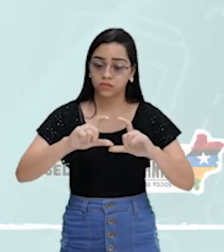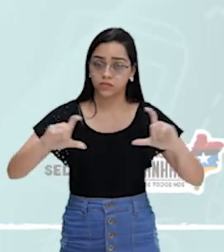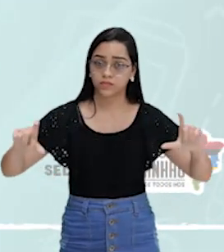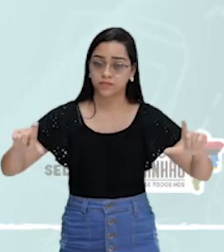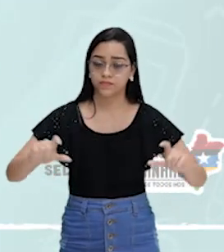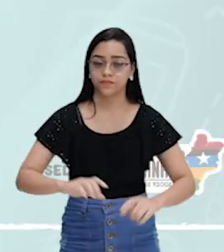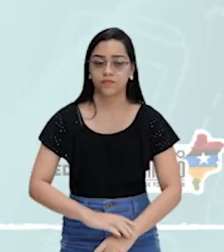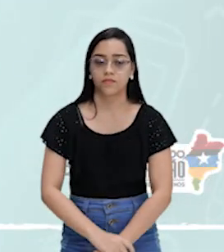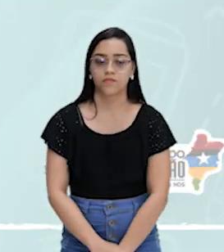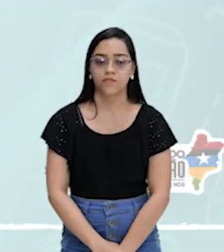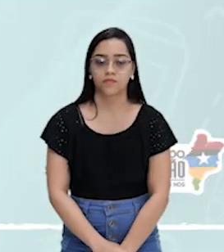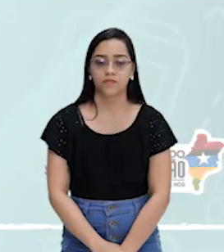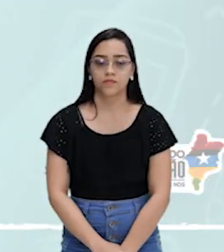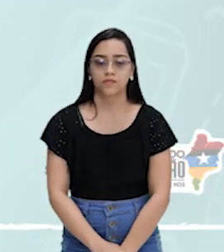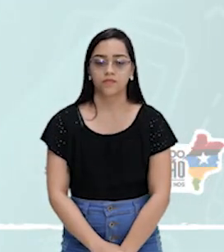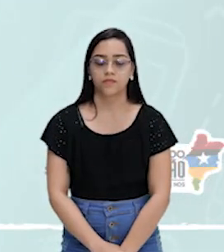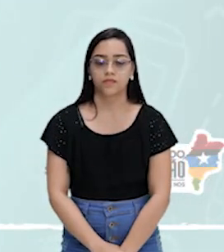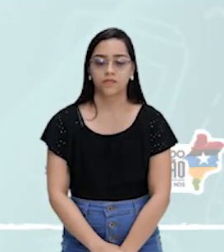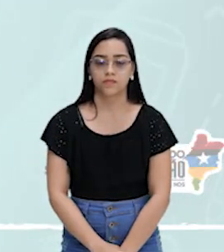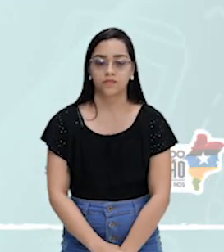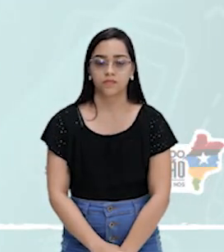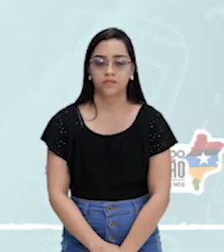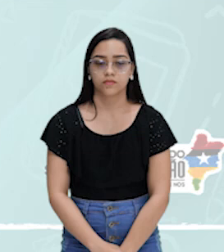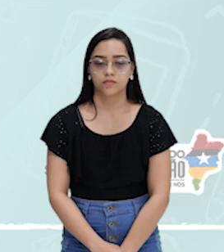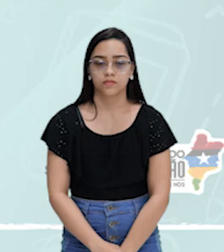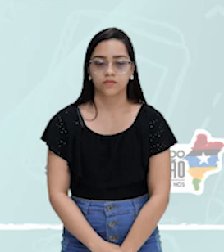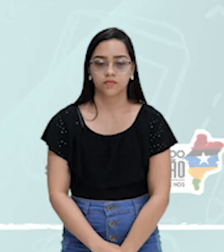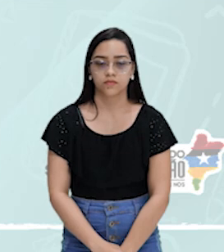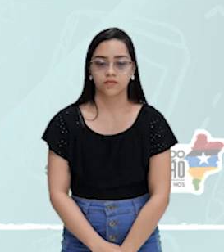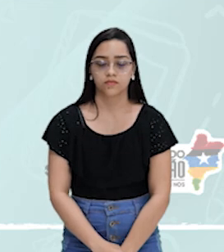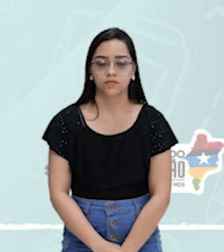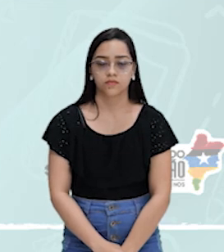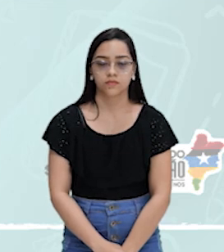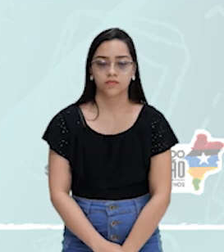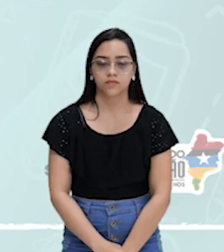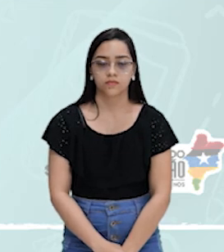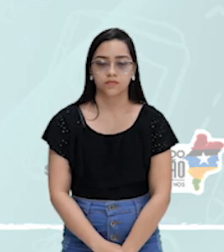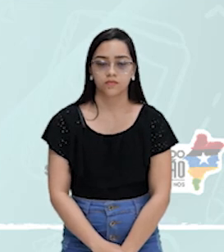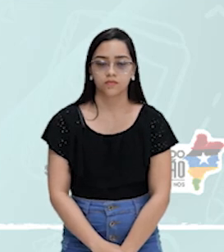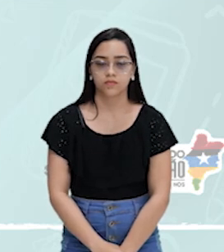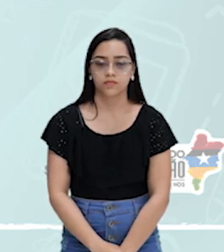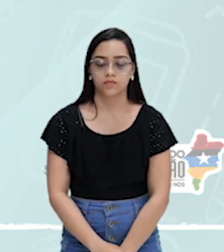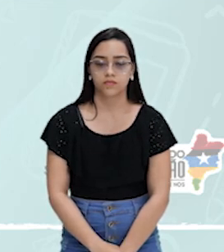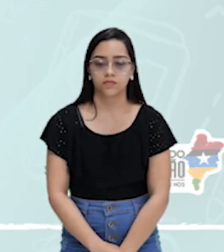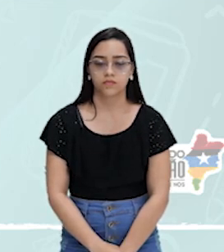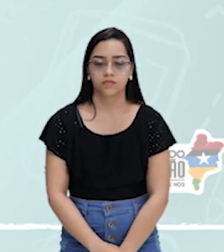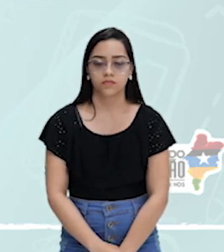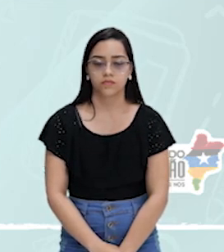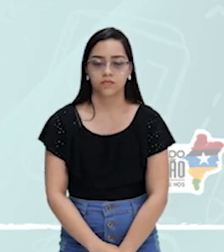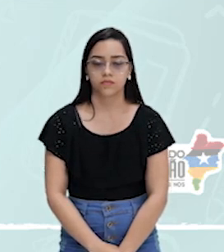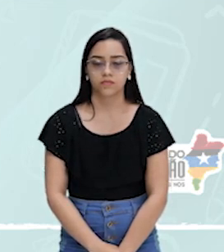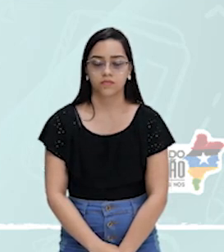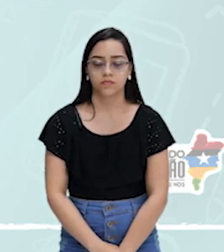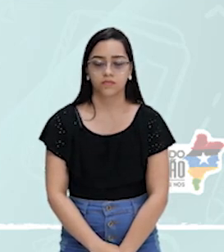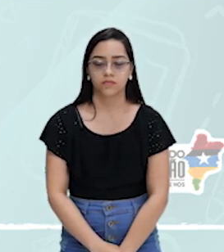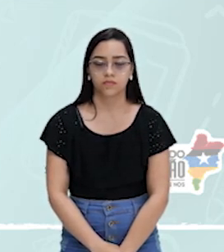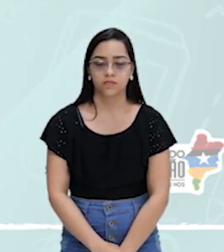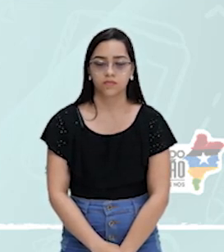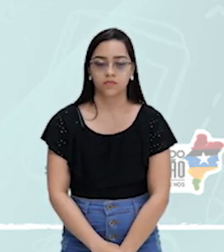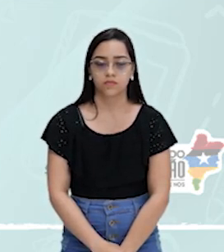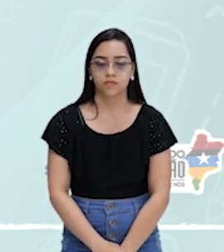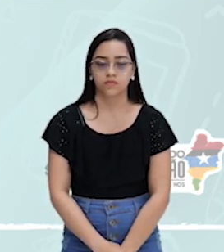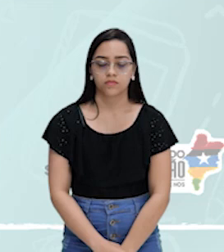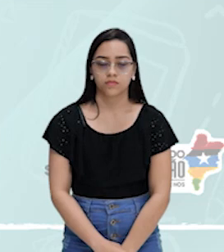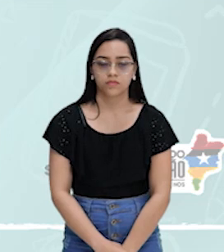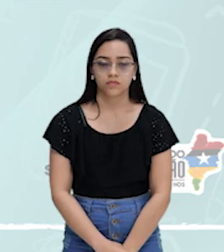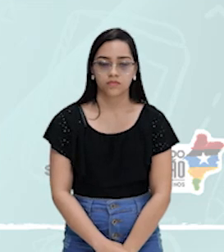comigo. Ó. O menino fitava-o com aquela cara de rato, onde brilhavam dois